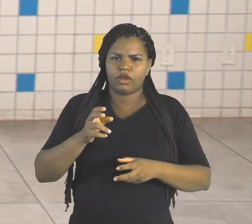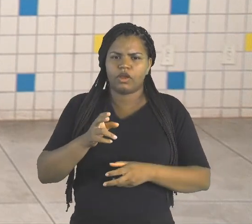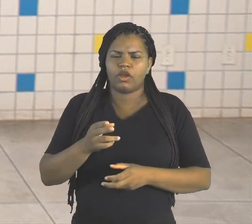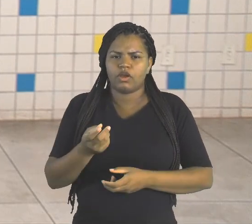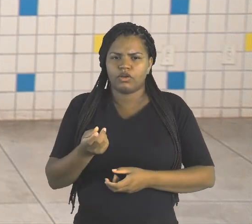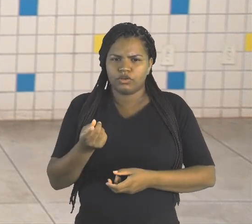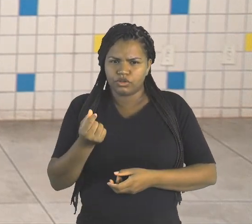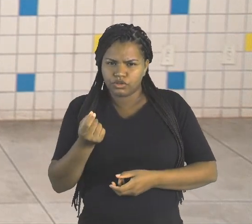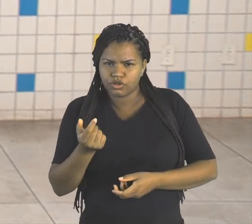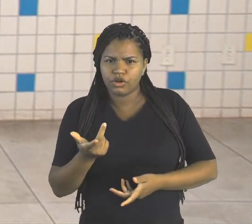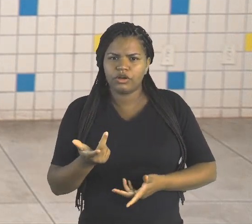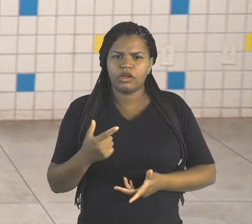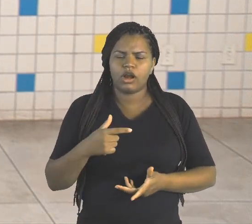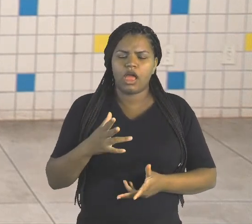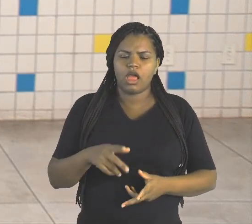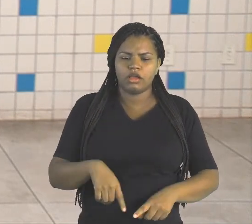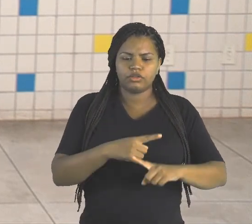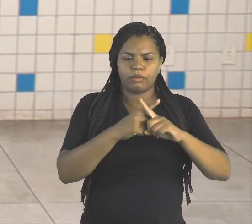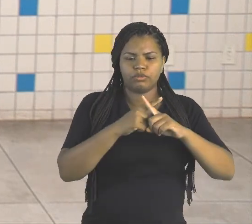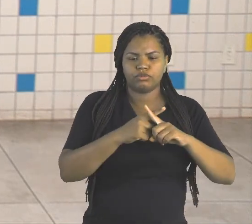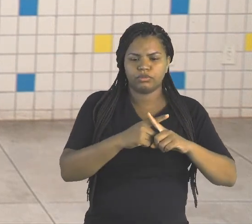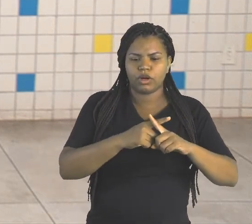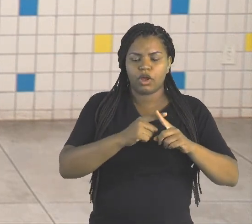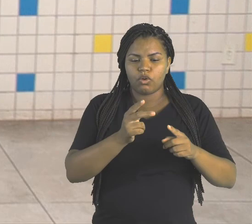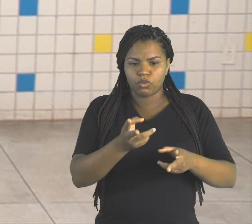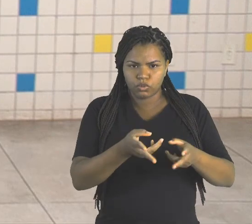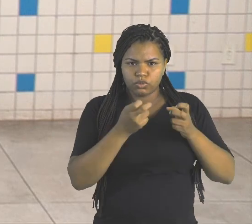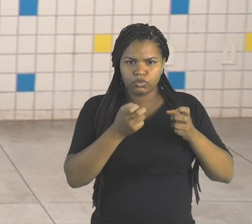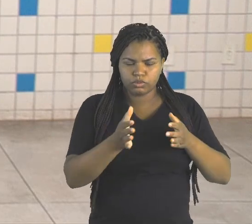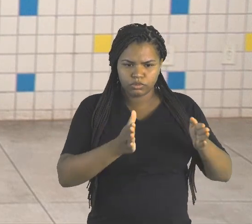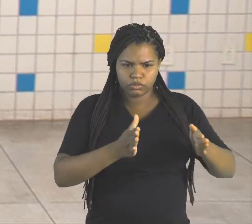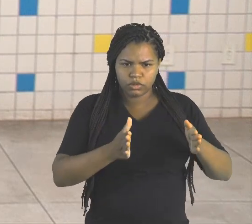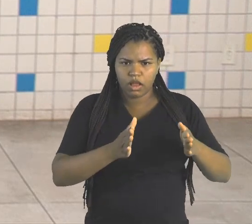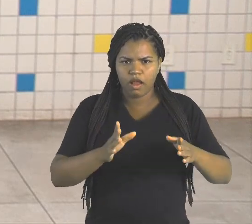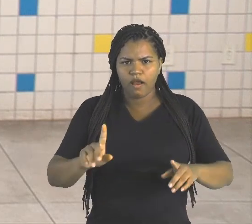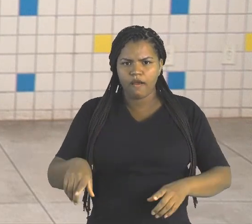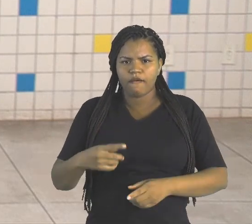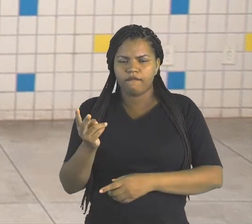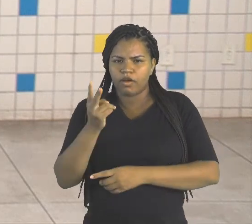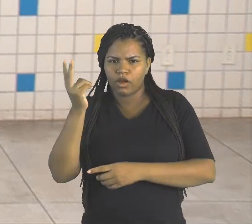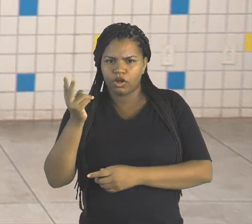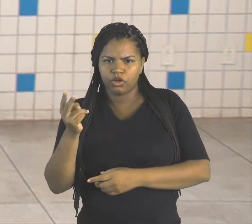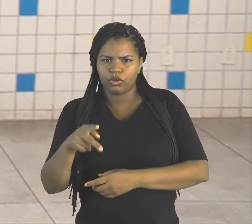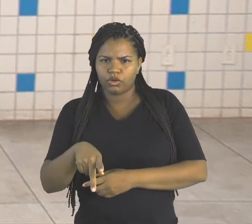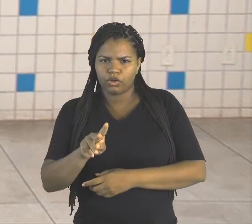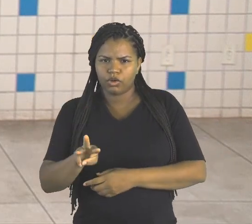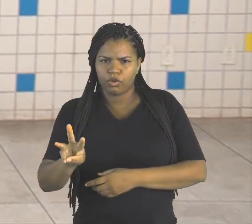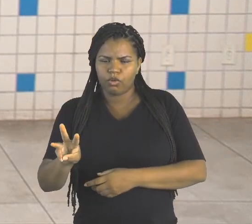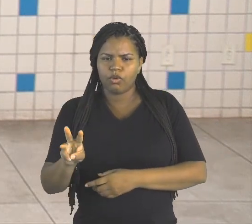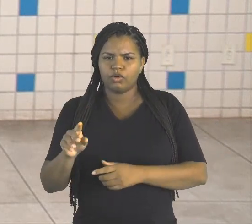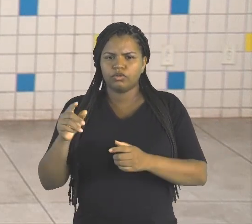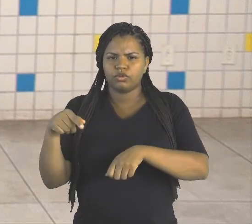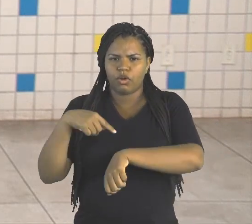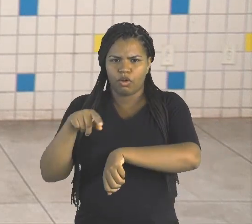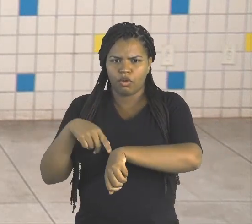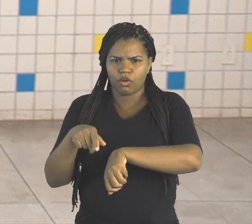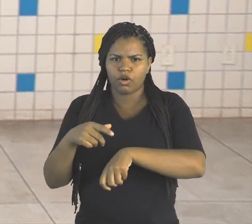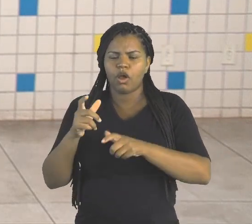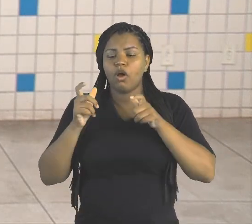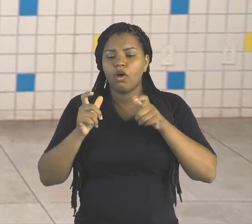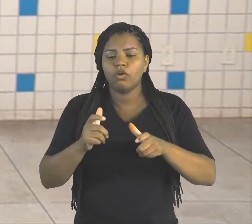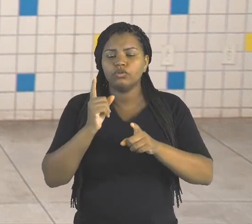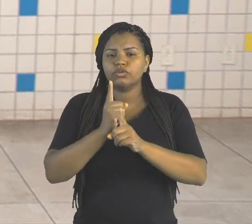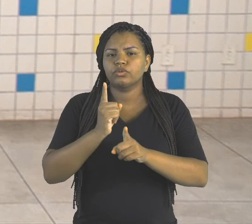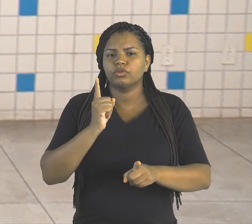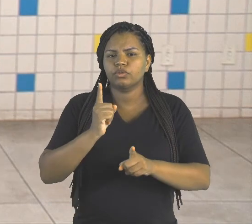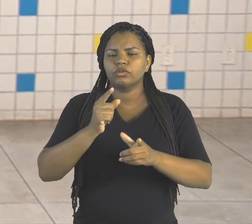quê? Multiplicar o consumo do período pelo valor em quilowatts-hora, que vem identificado aonde, professor? Onde é que eu vou ter essa informação? Na